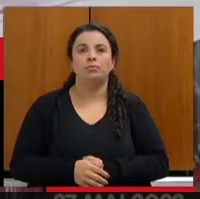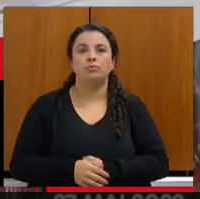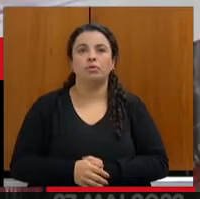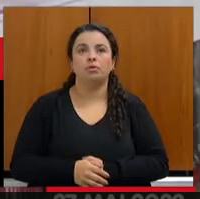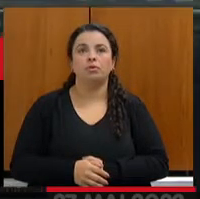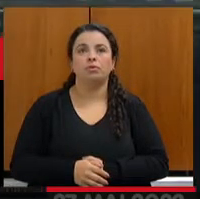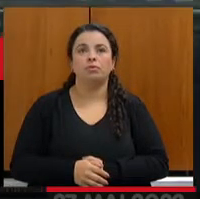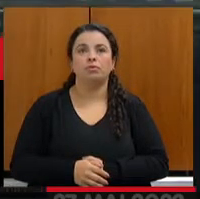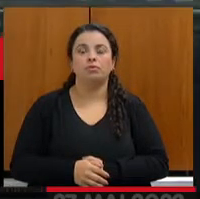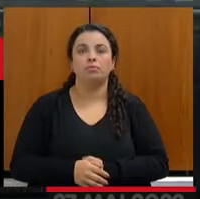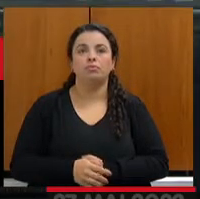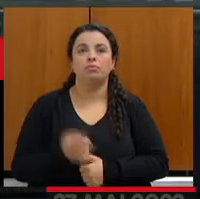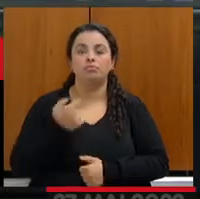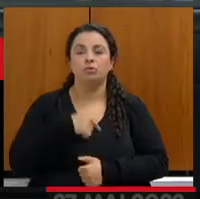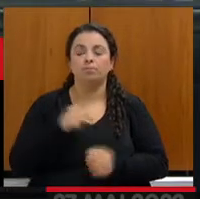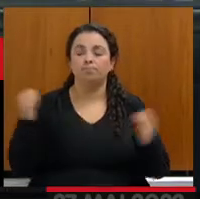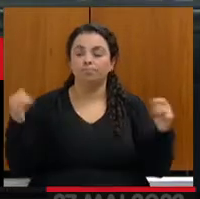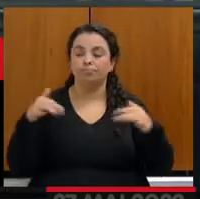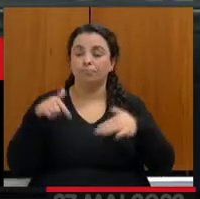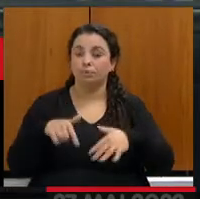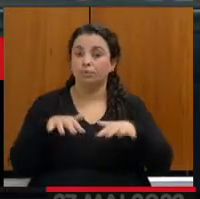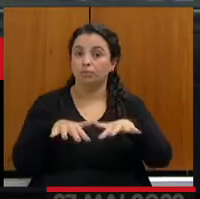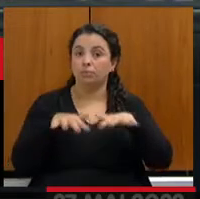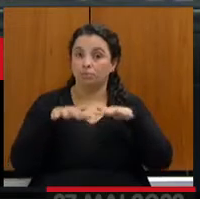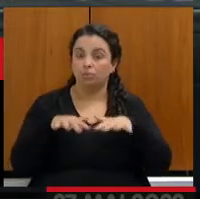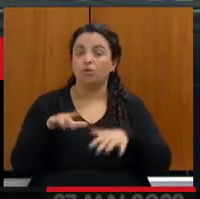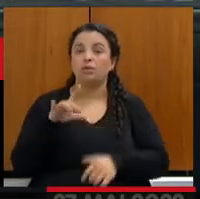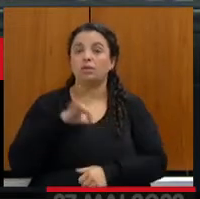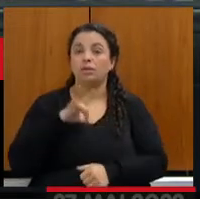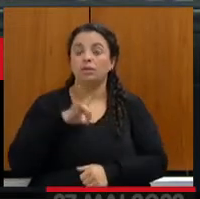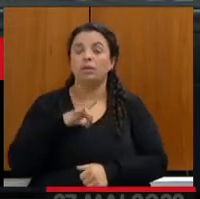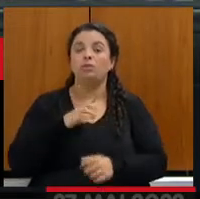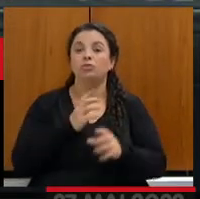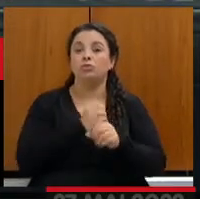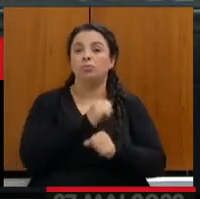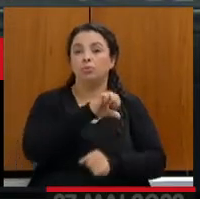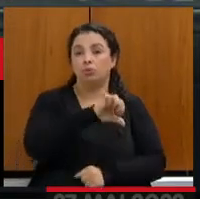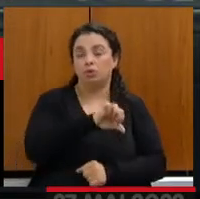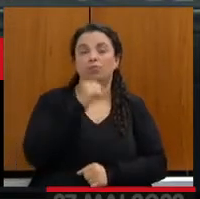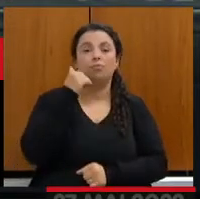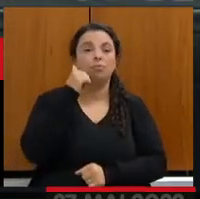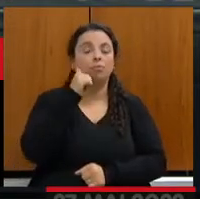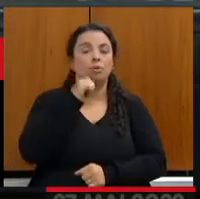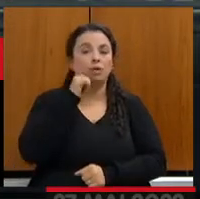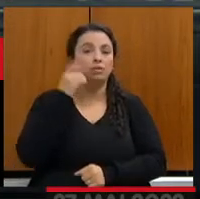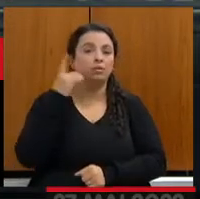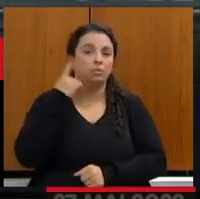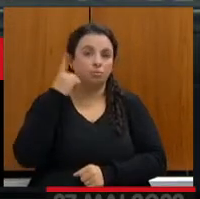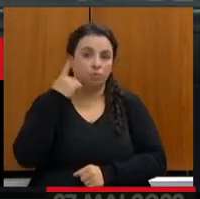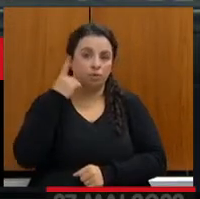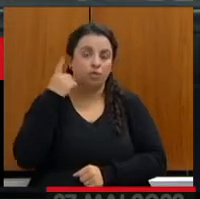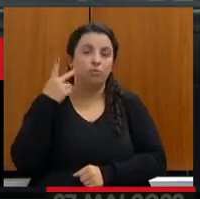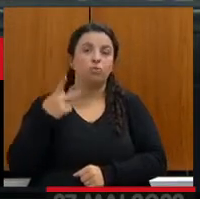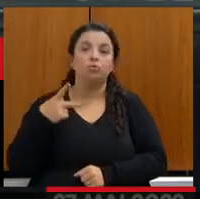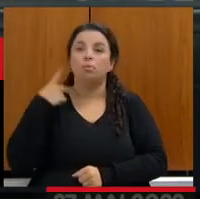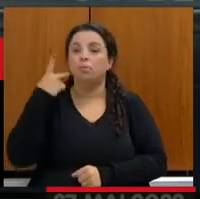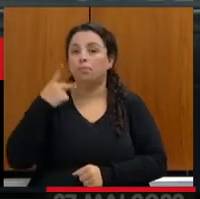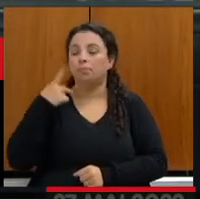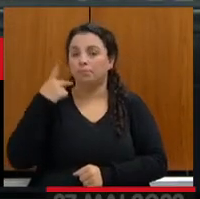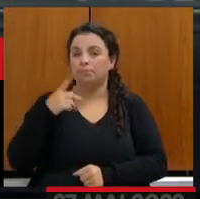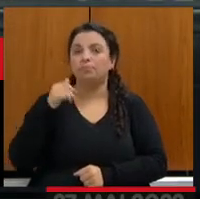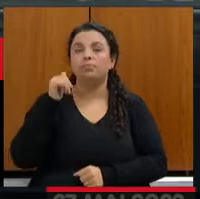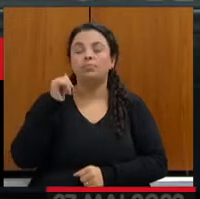nós estamos aqui reunidos essa plenária composta pelas nove deputadas do Parlamento Mineiro e outras